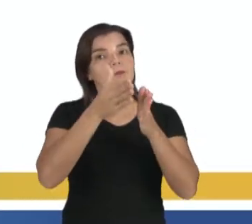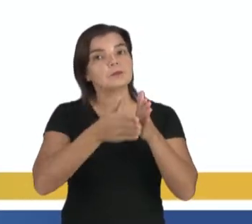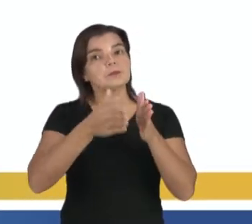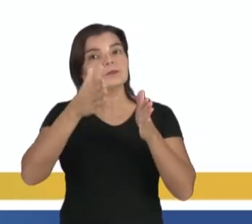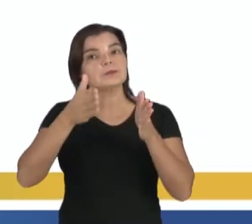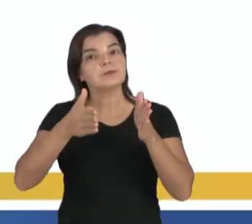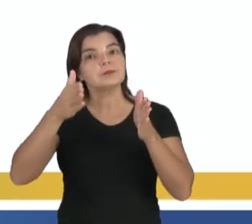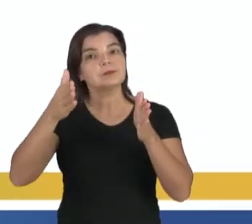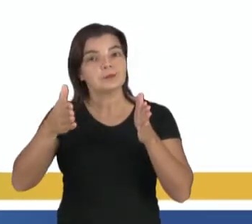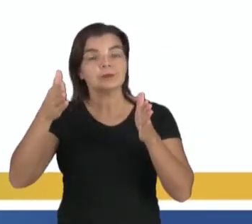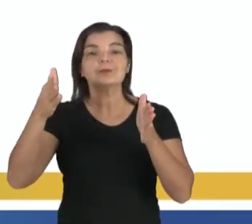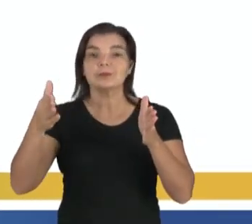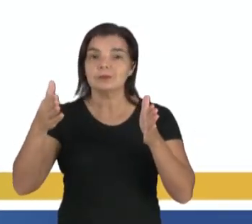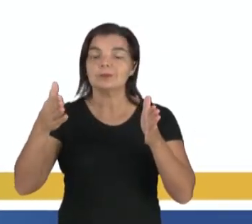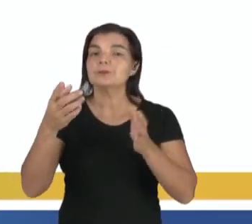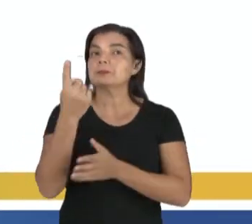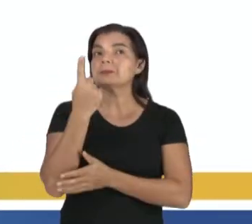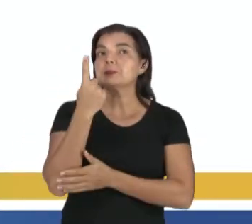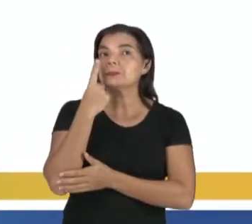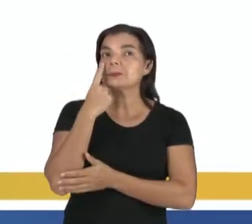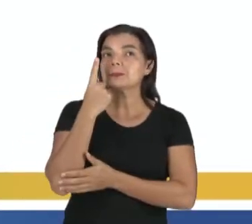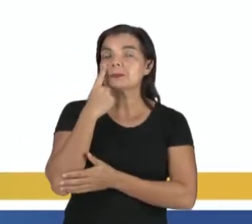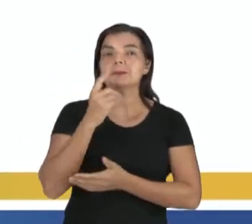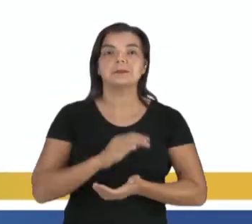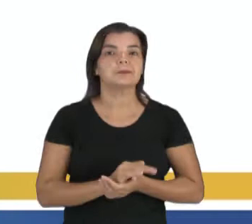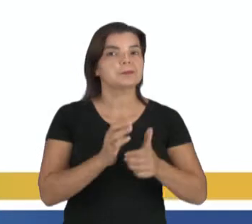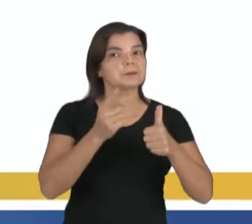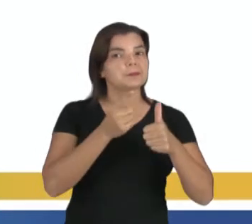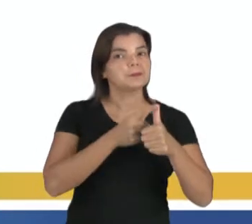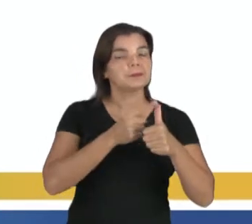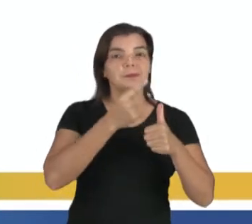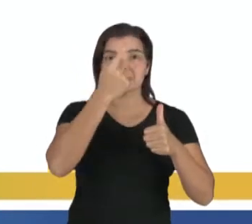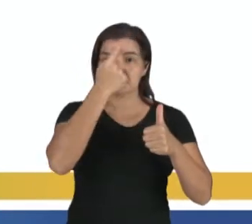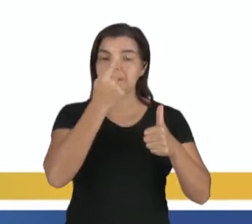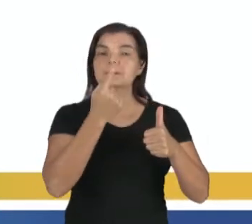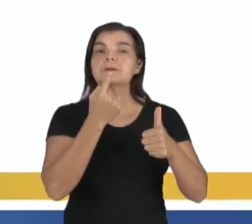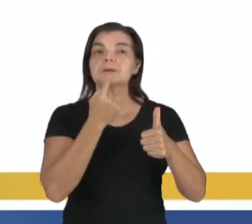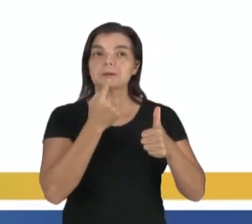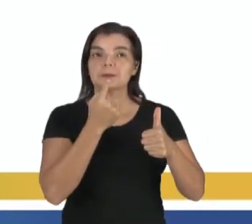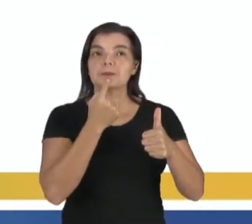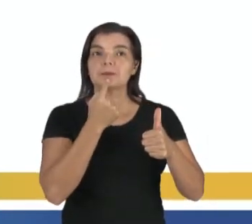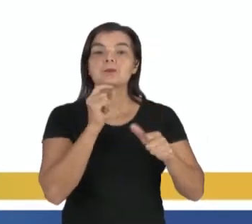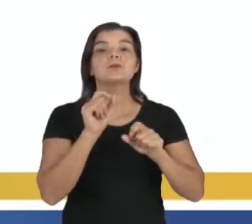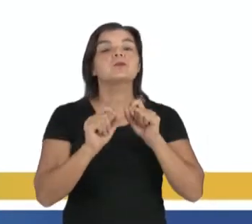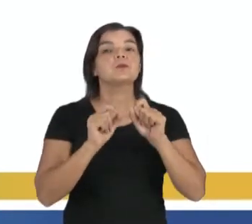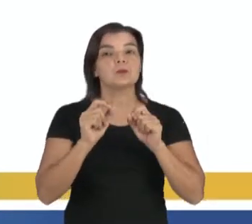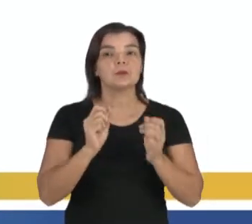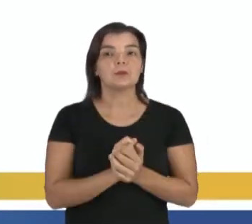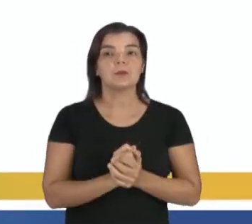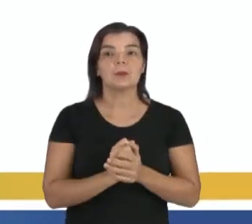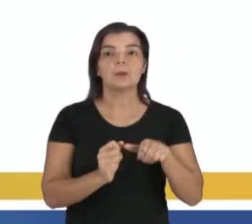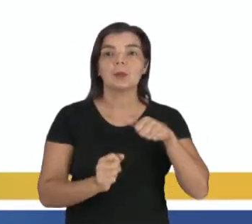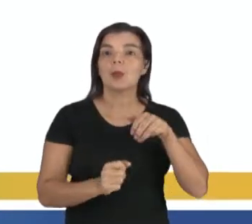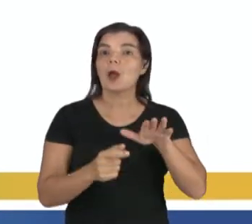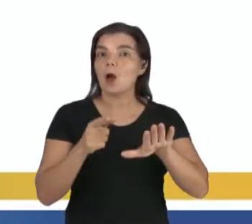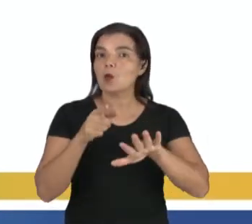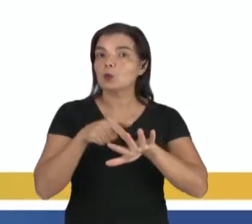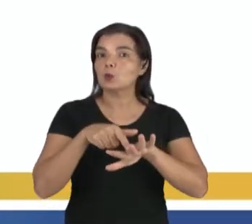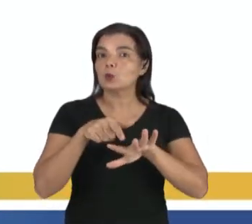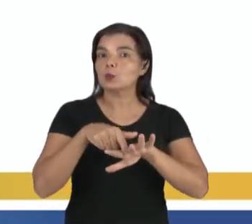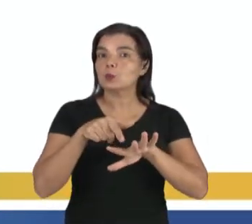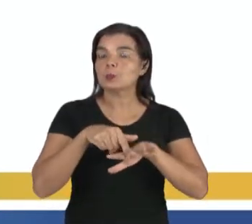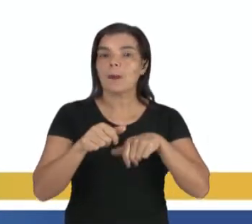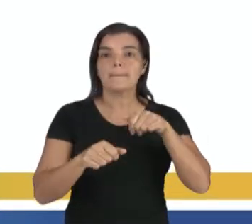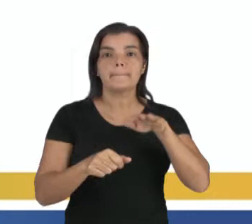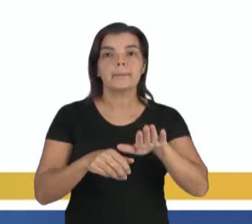sequência de ações. Observem a primeira imagem, observem que há pegadas, essas